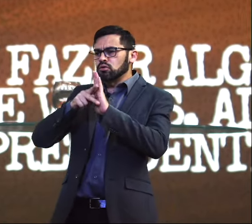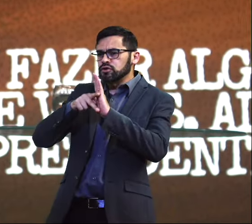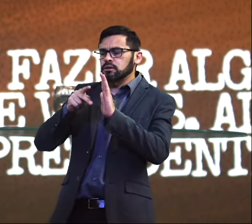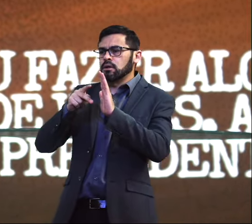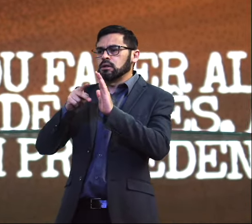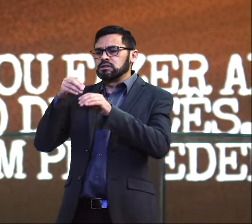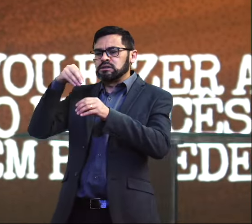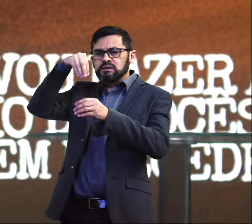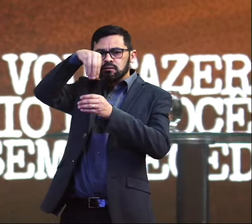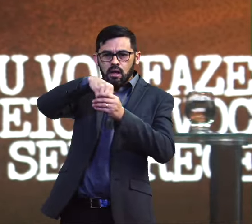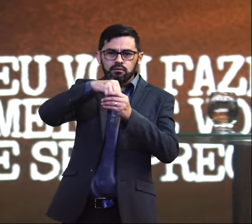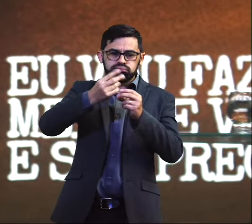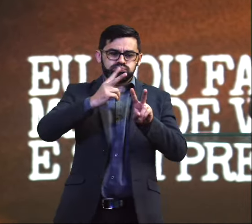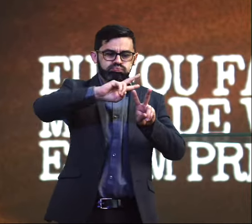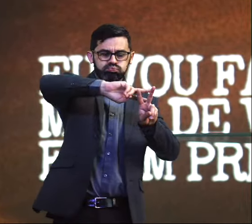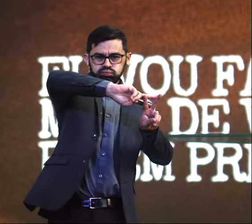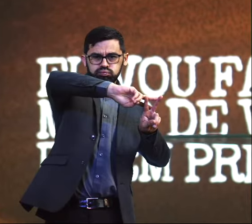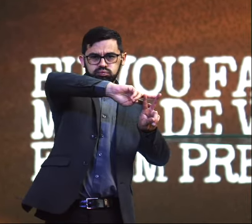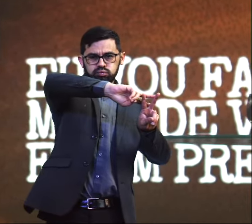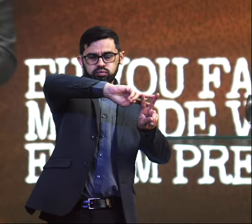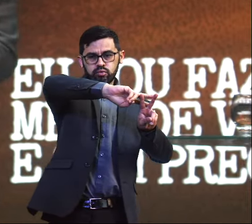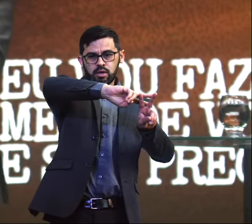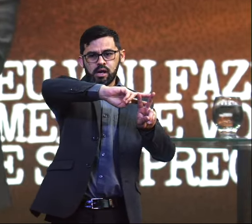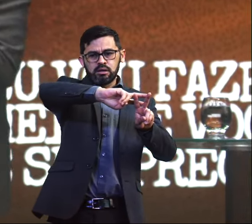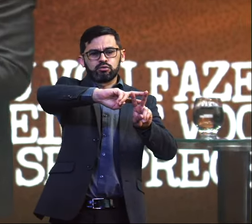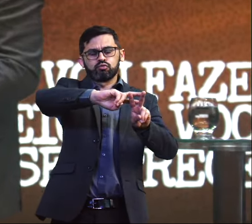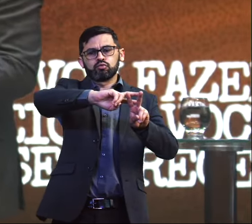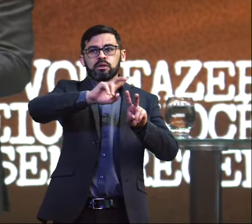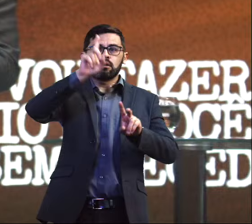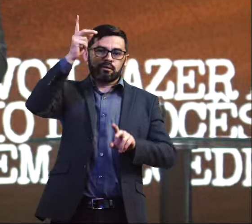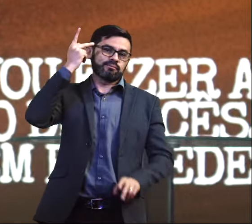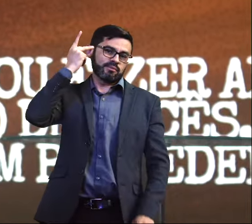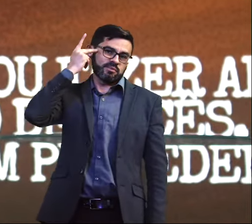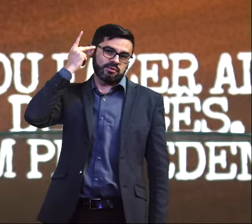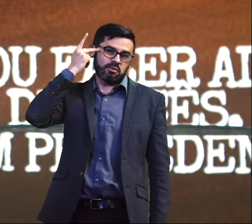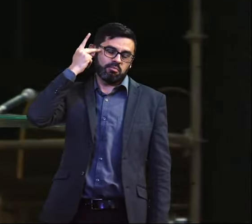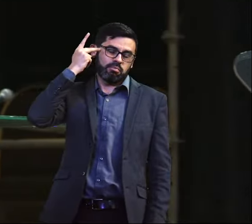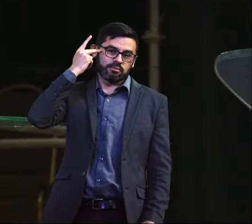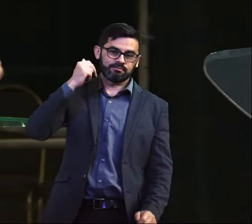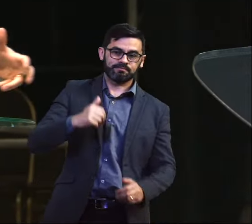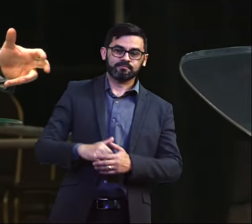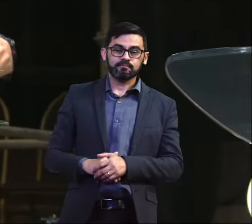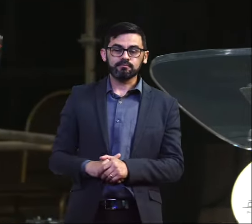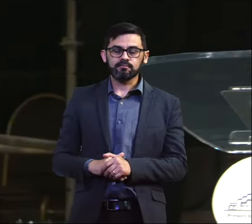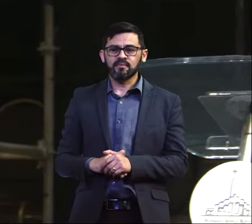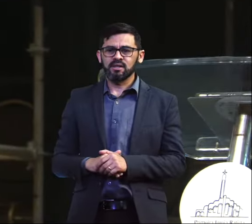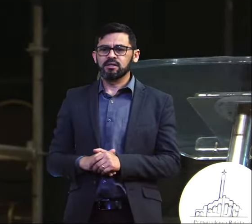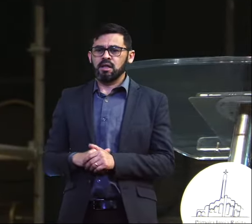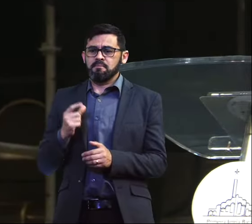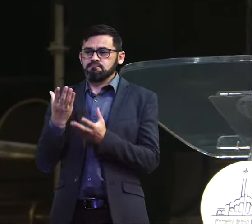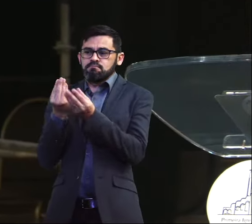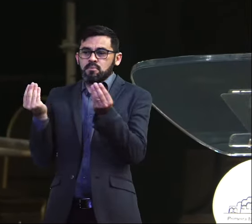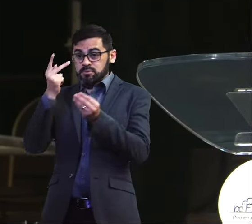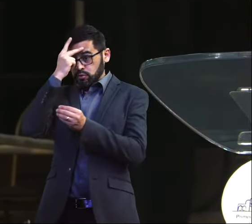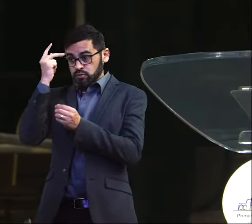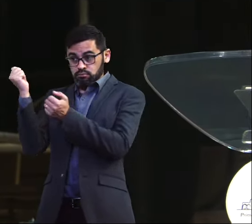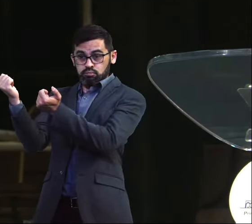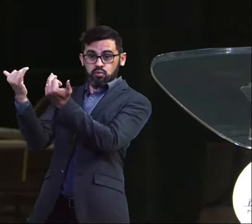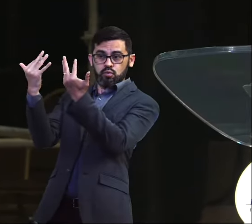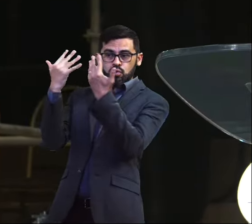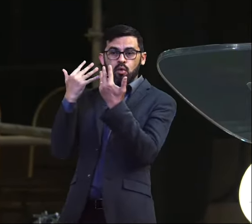dentro das penitenciárias, em especial nos educandários em São Paulo. E vieram várias pessoas